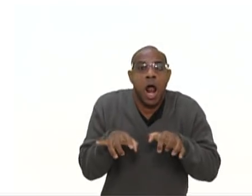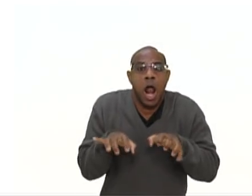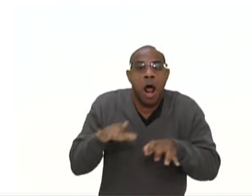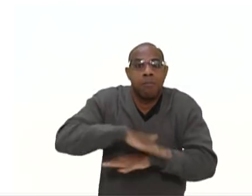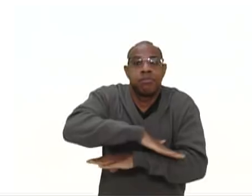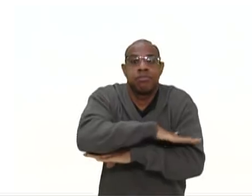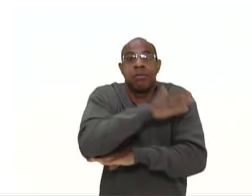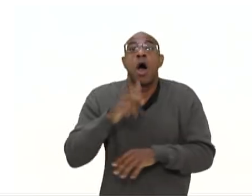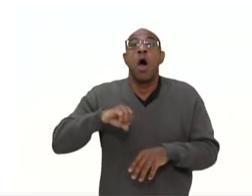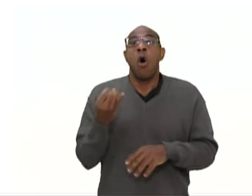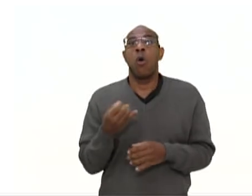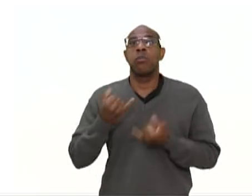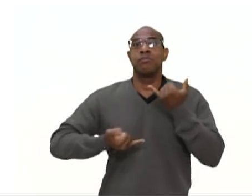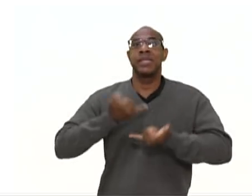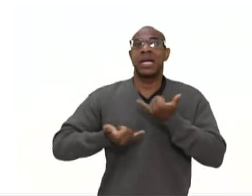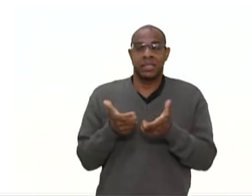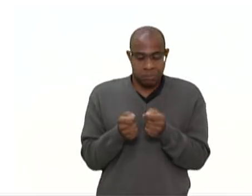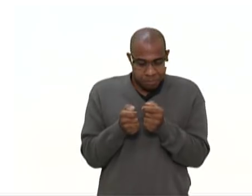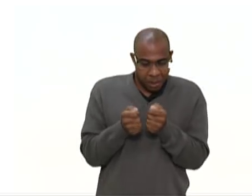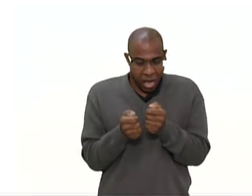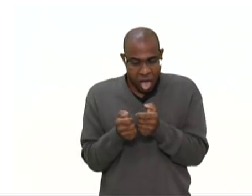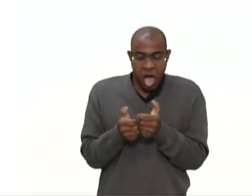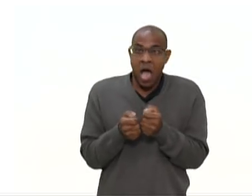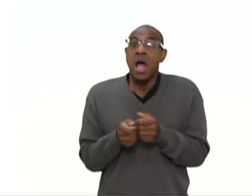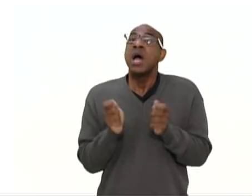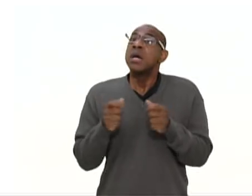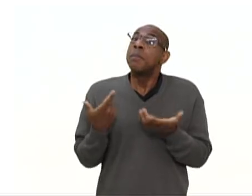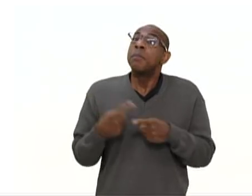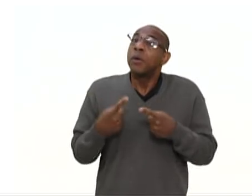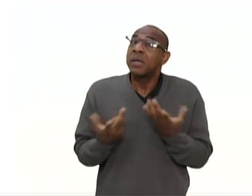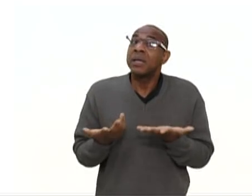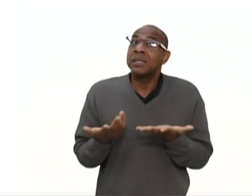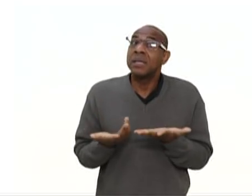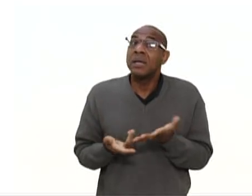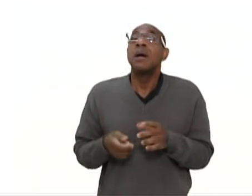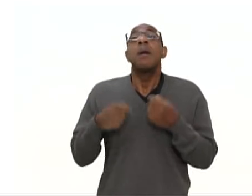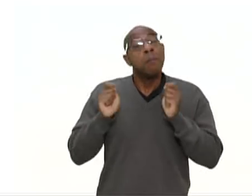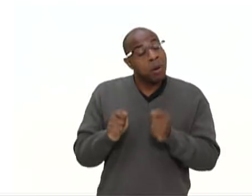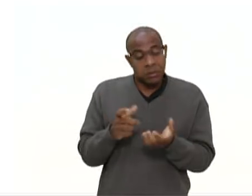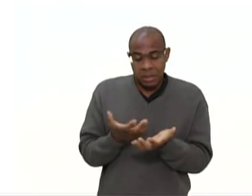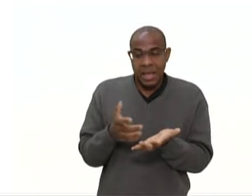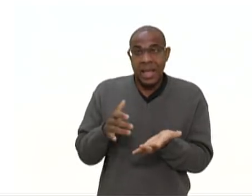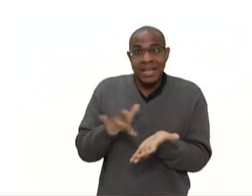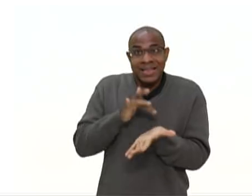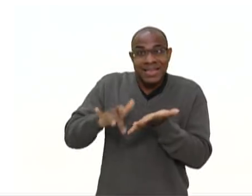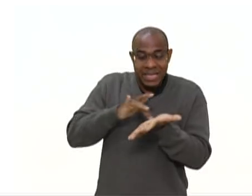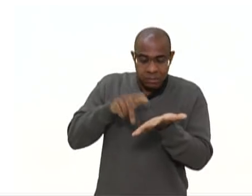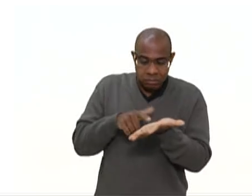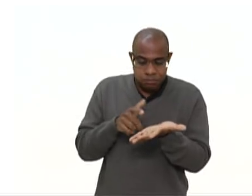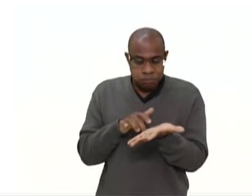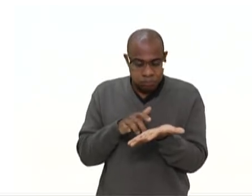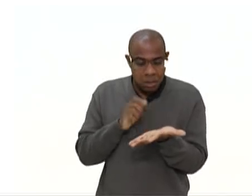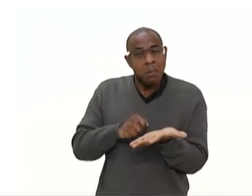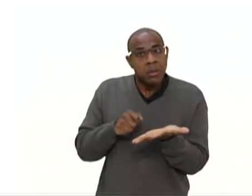em jogos no celular que poderiam ser utilizados para uma leitura de bons livros ou para uma conversa com